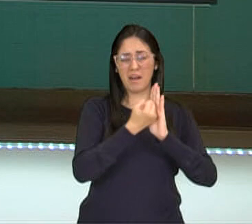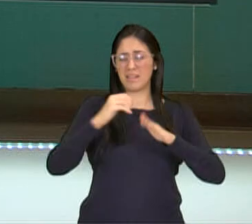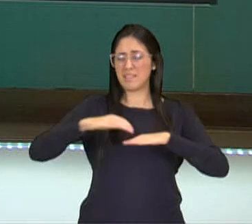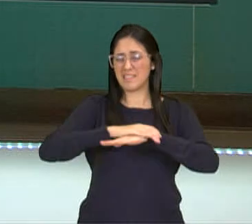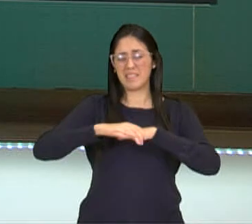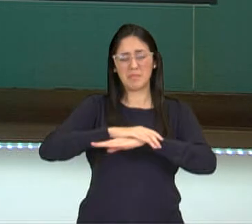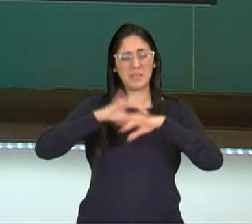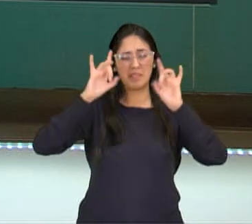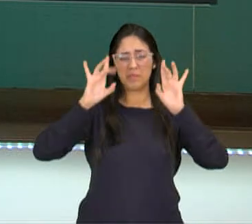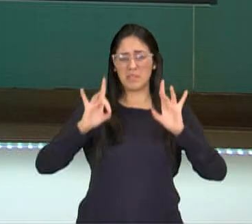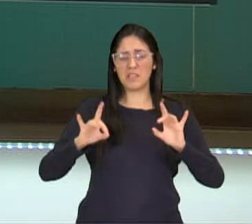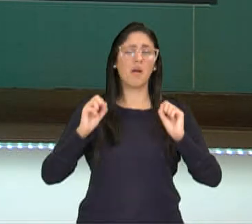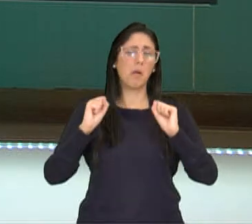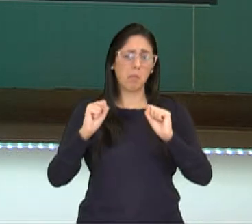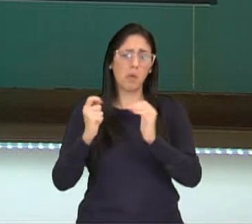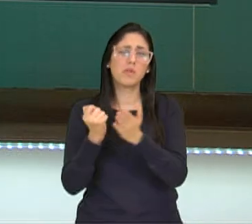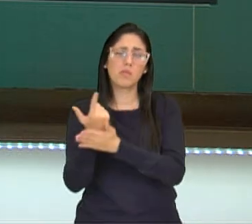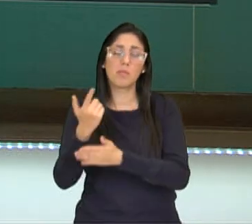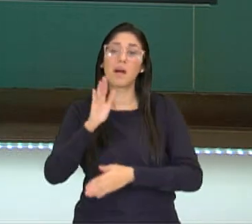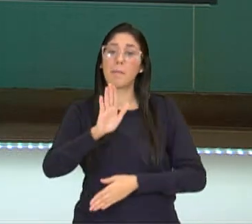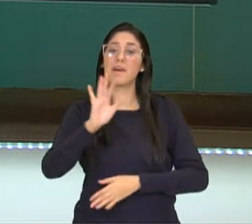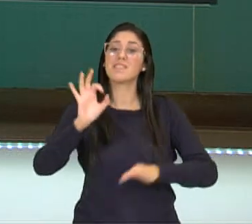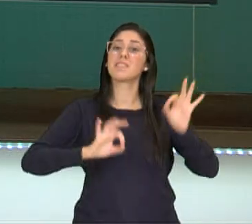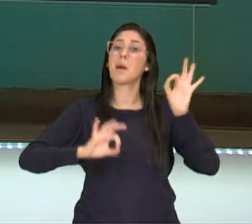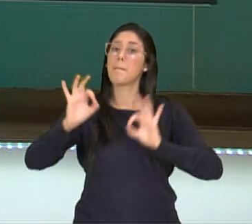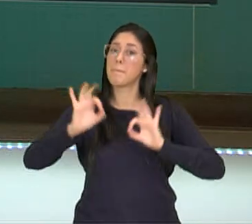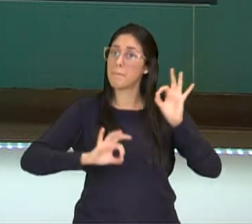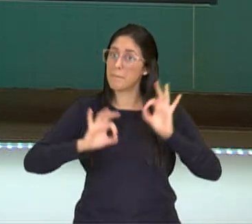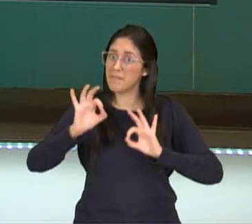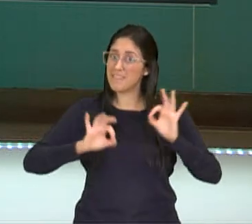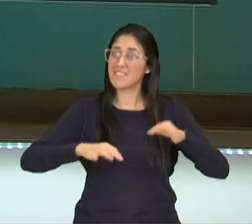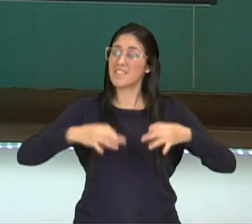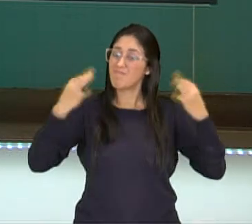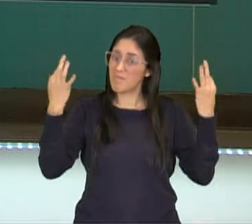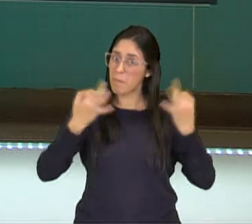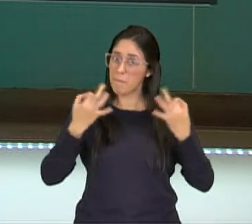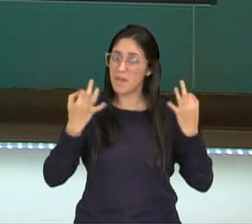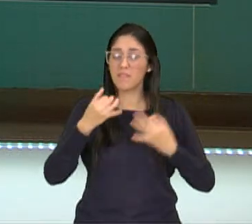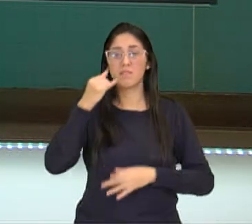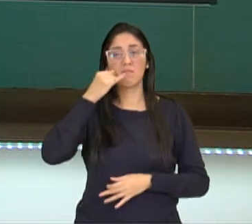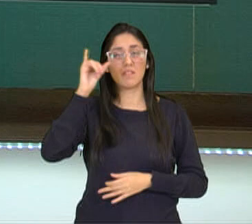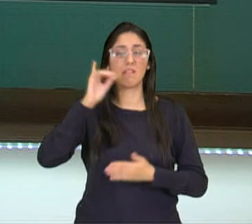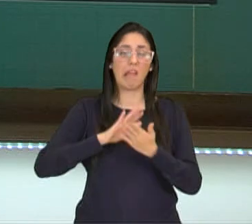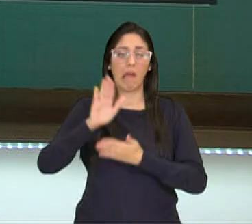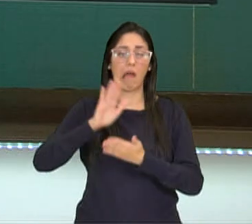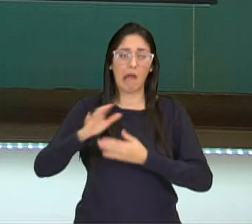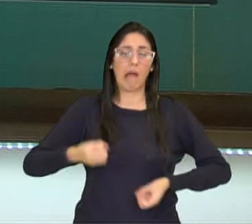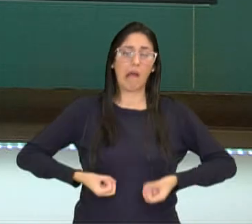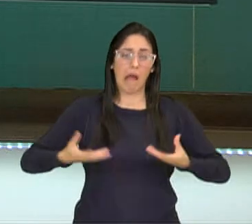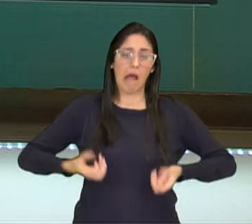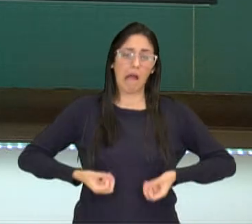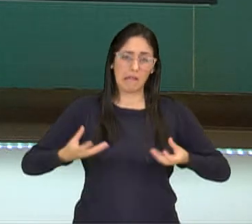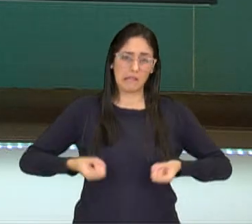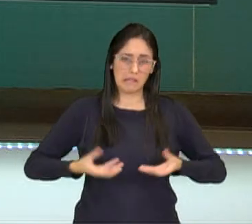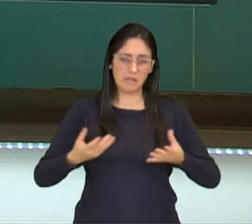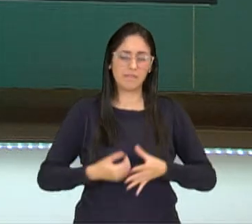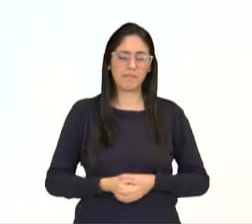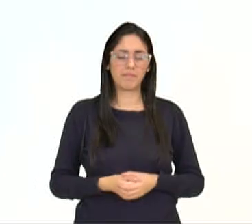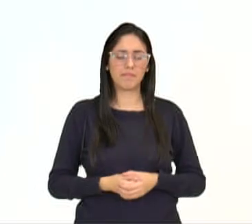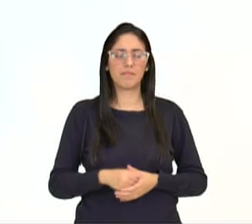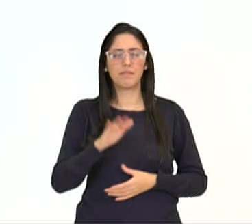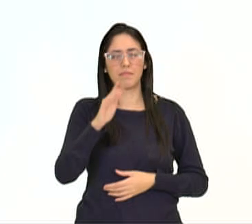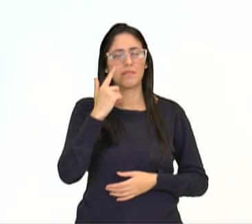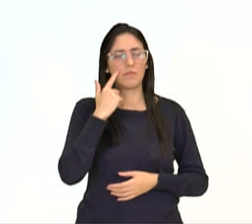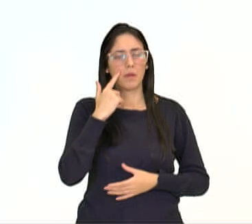tanto quer. Não é errado, porém tem que se planejar muito bem para não gastar simplesmente pela emoção. Vamos ver a seguinte